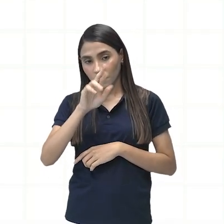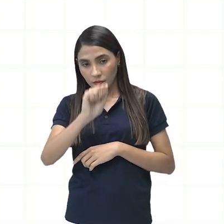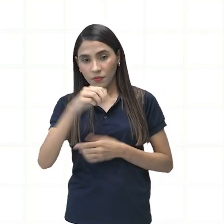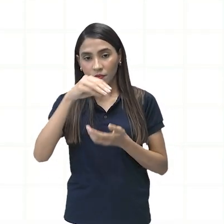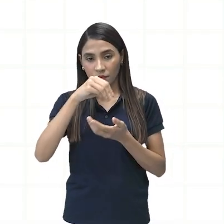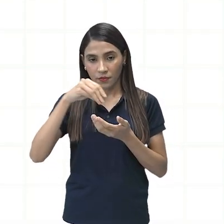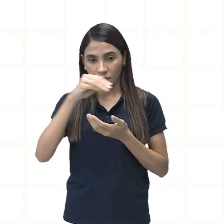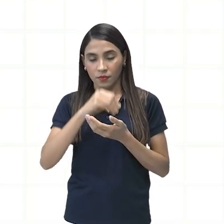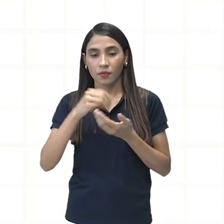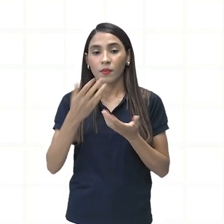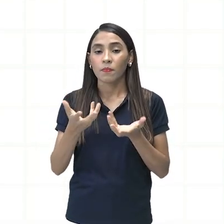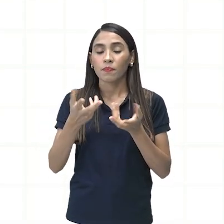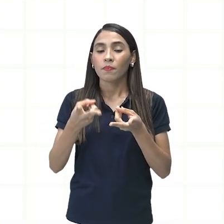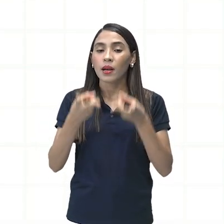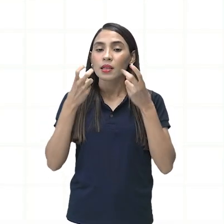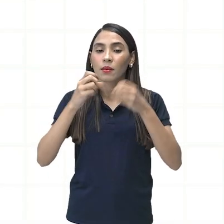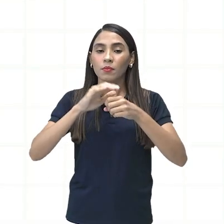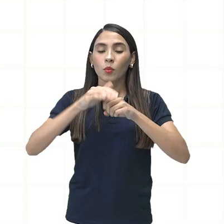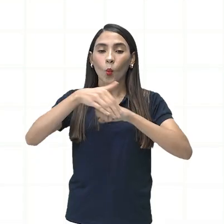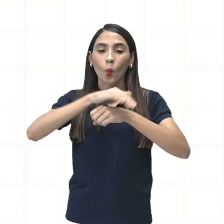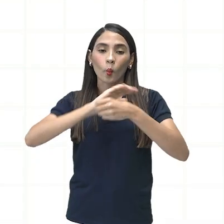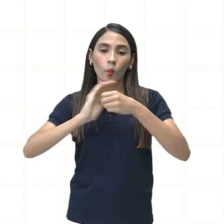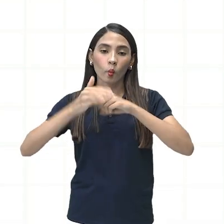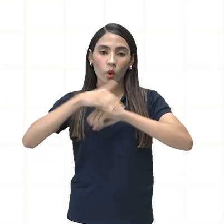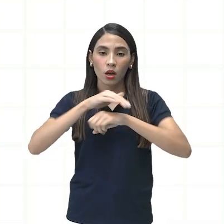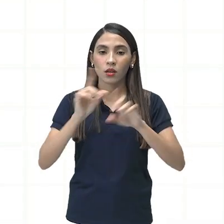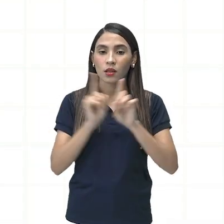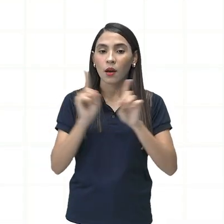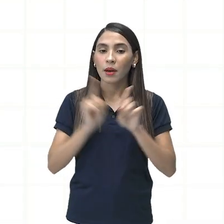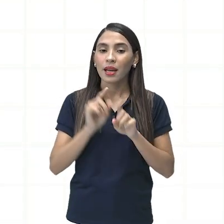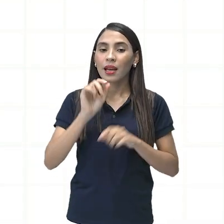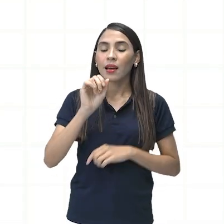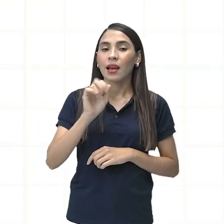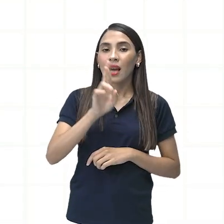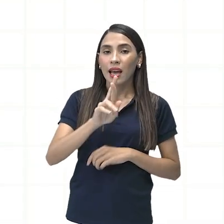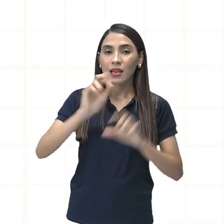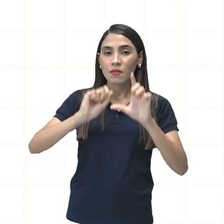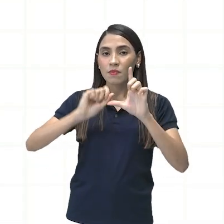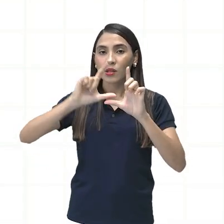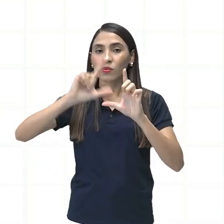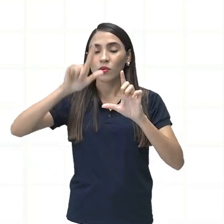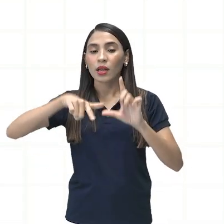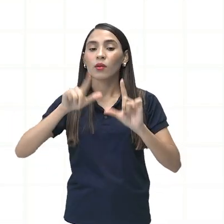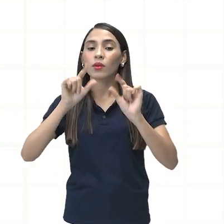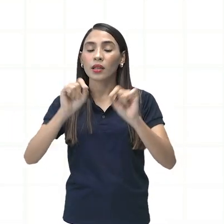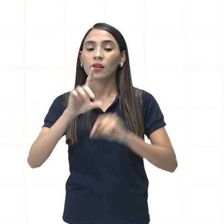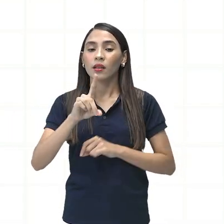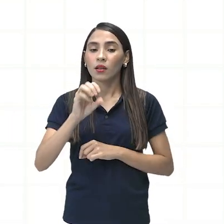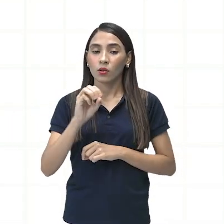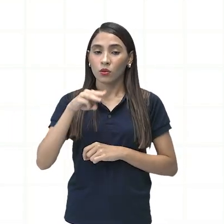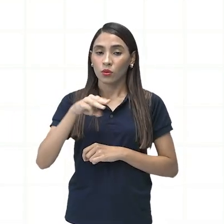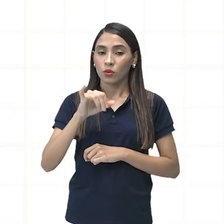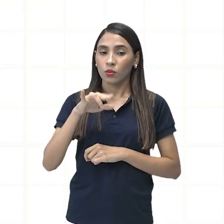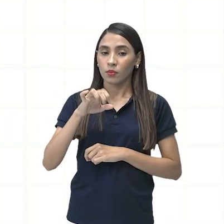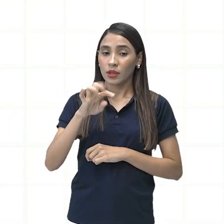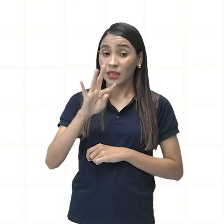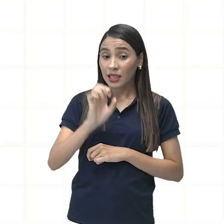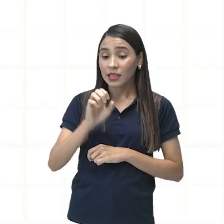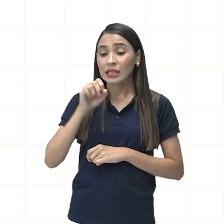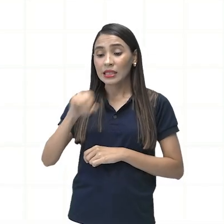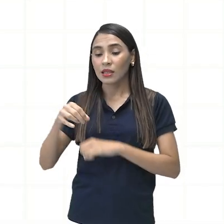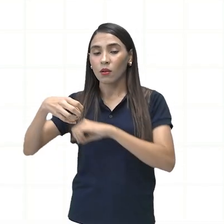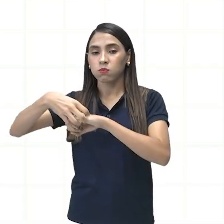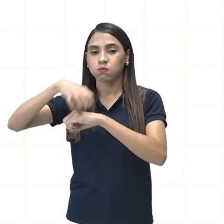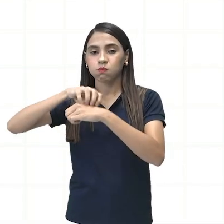a textura lisa, porque está representada pelo R maiúsculo, ela é dominante sobre a rugosa. Por